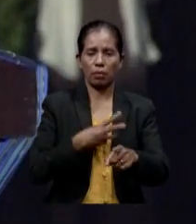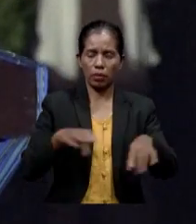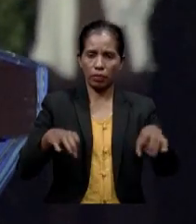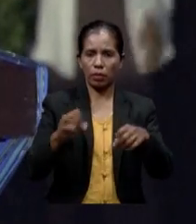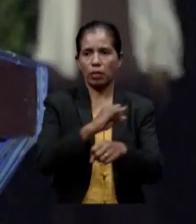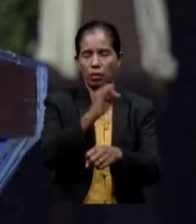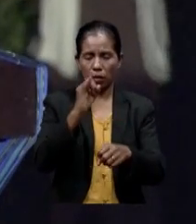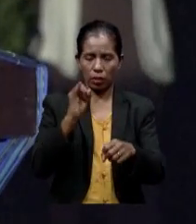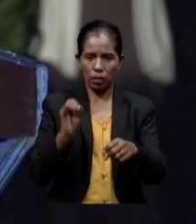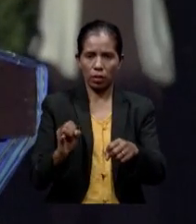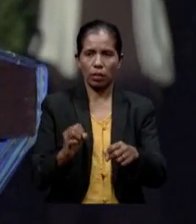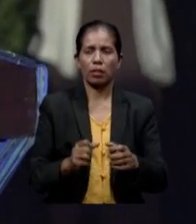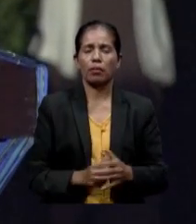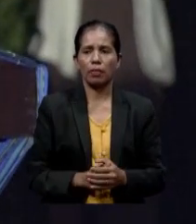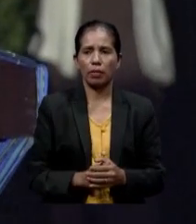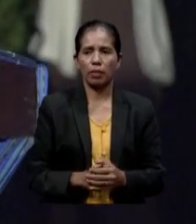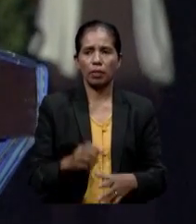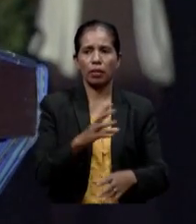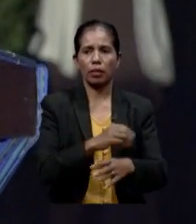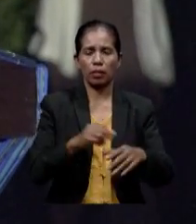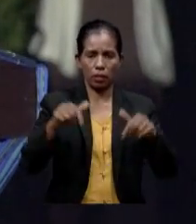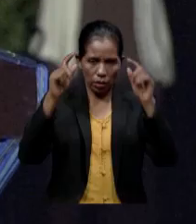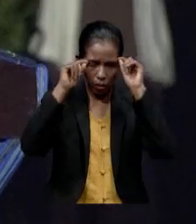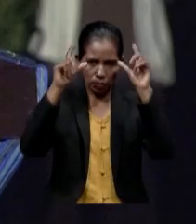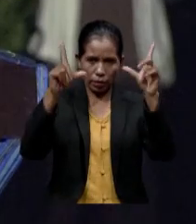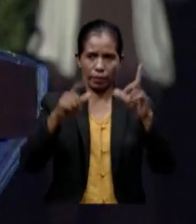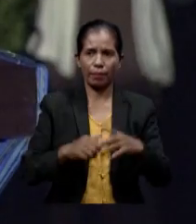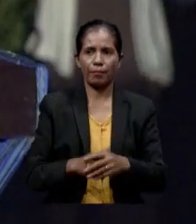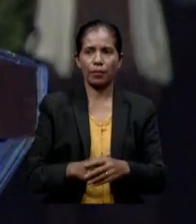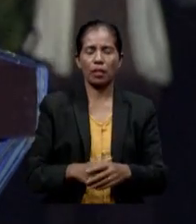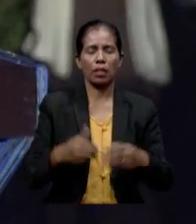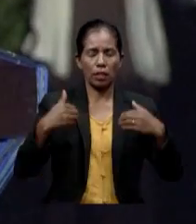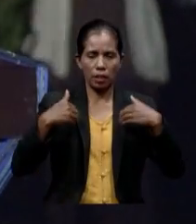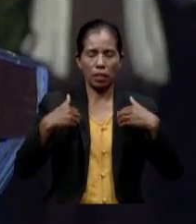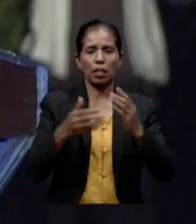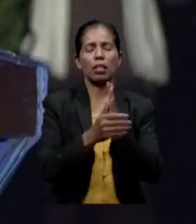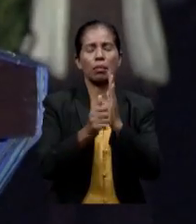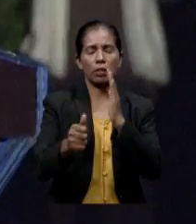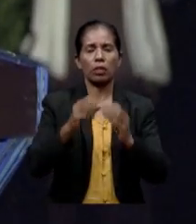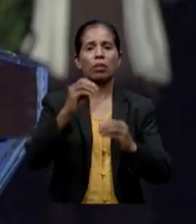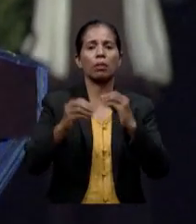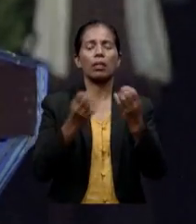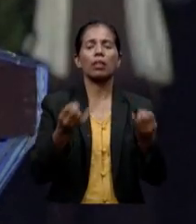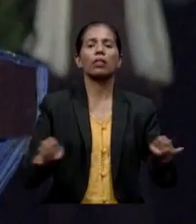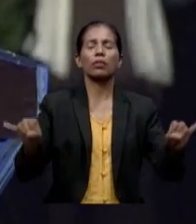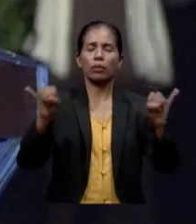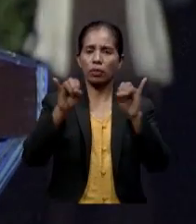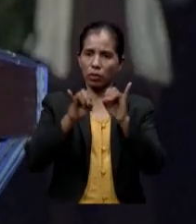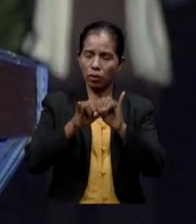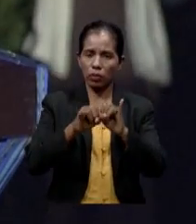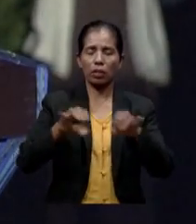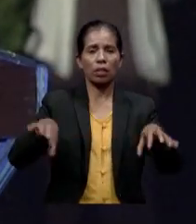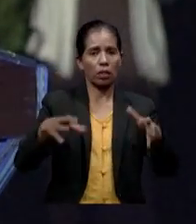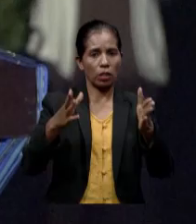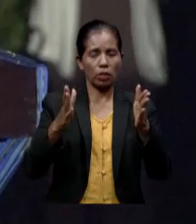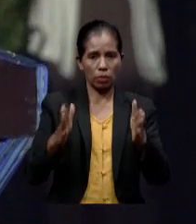identificadas como prioritárias pelo Governo de Timor, com uma capacitação institucional e de recursos humanos